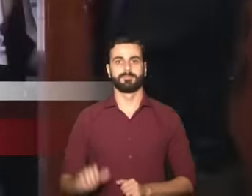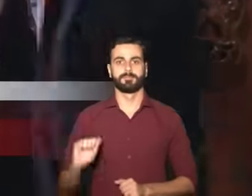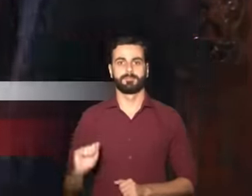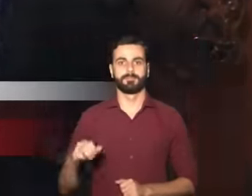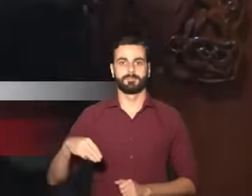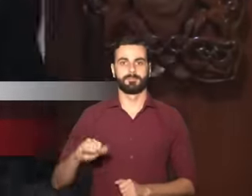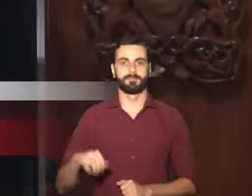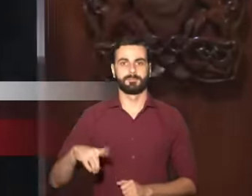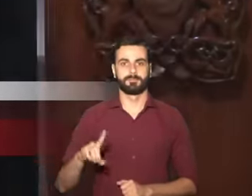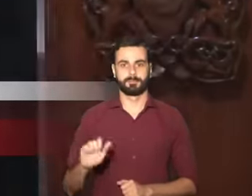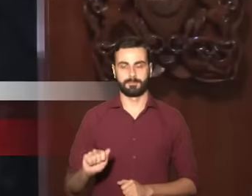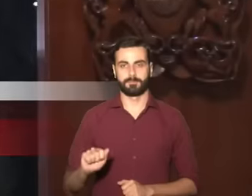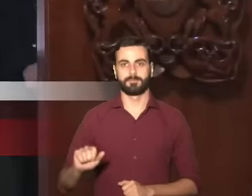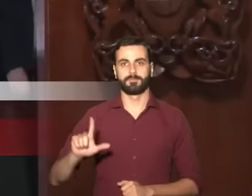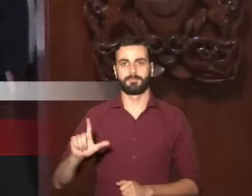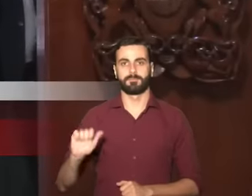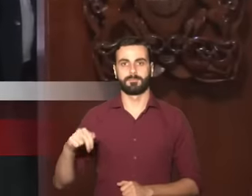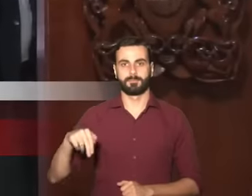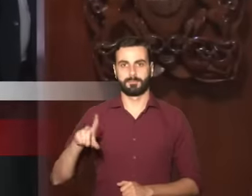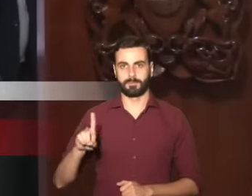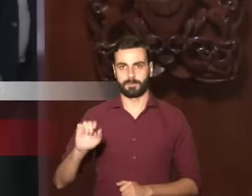Amanda Januzzi Landi.